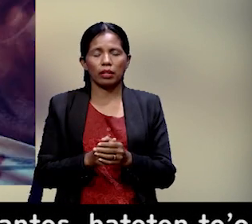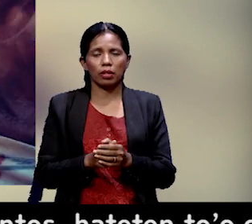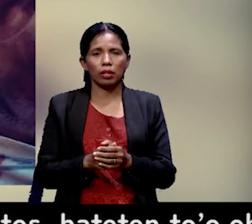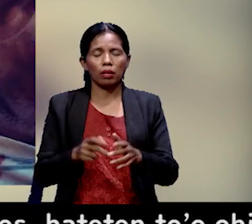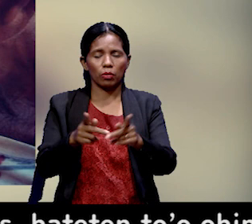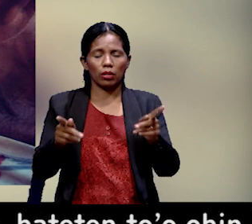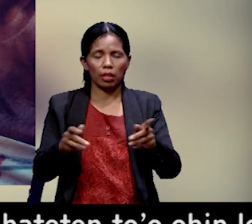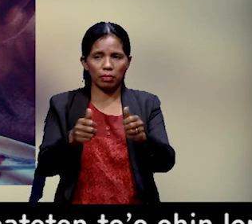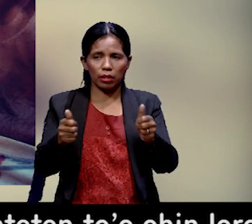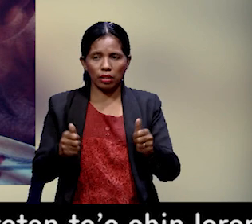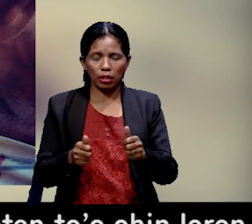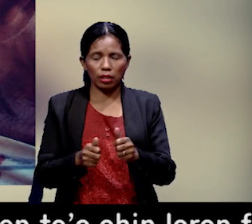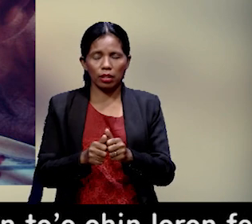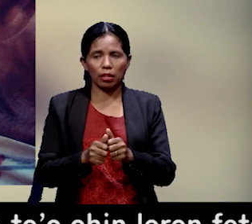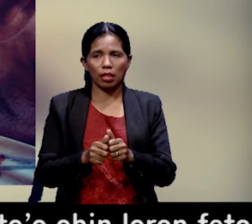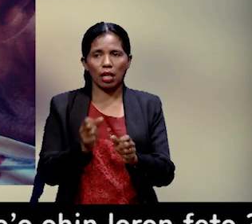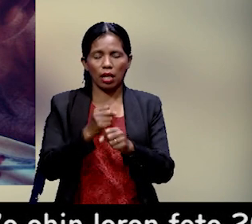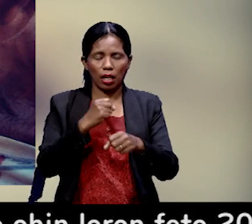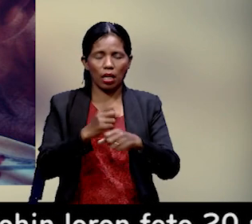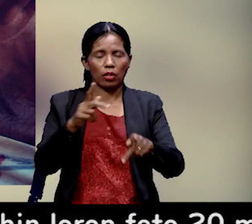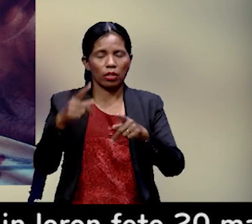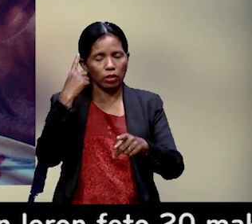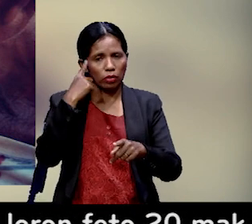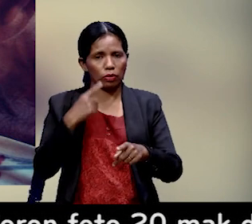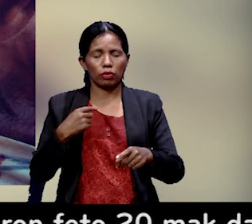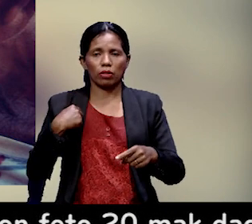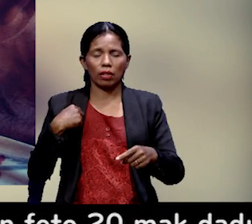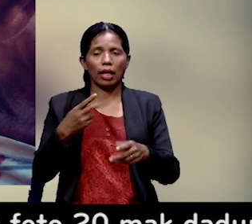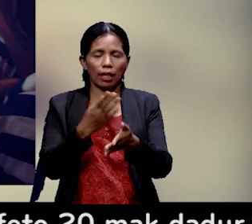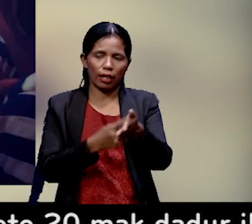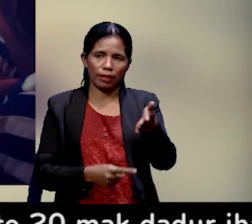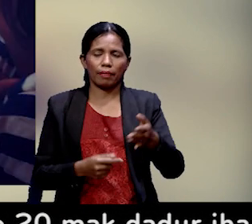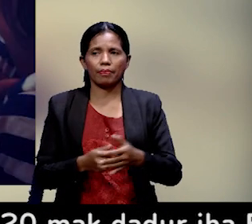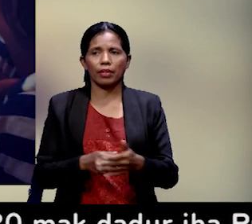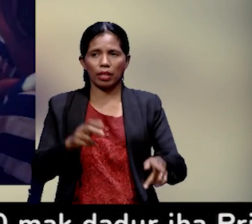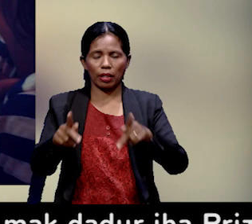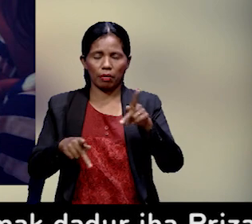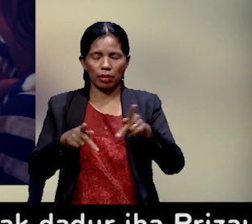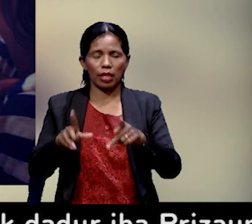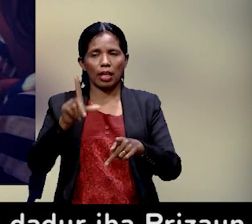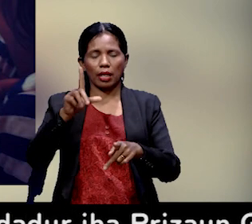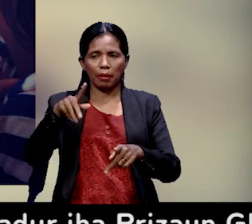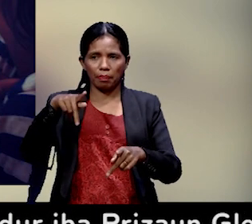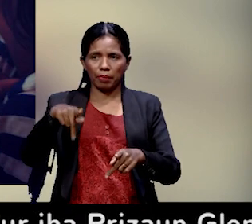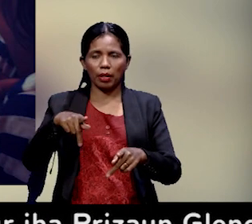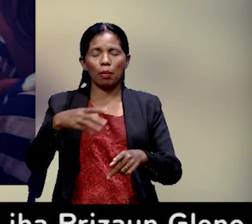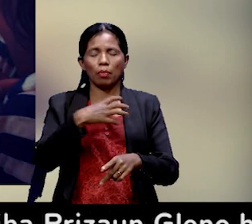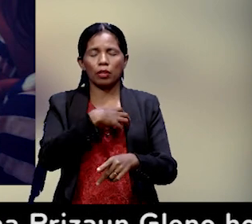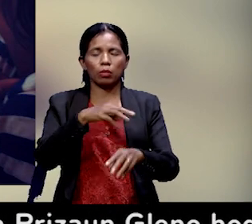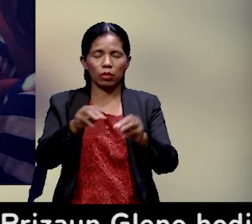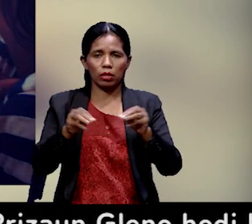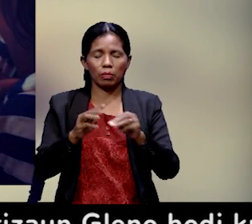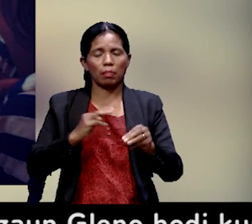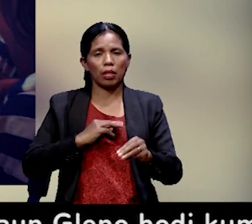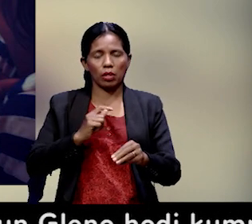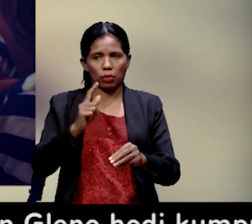laklubar, ho di resulta ulung no isin lolong kanek. No suspeitu nebe ho inisial LIP, Polícia Municipal Manatutu capturou na